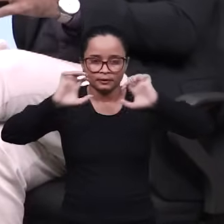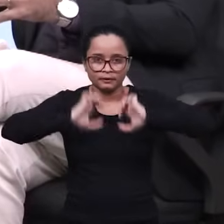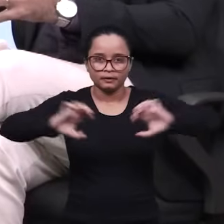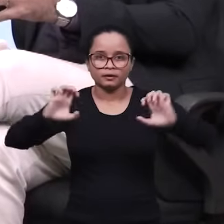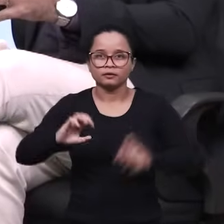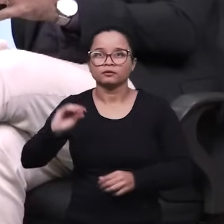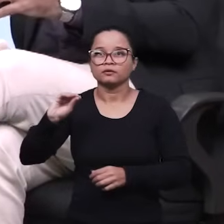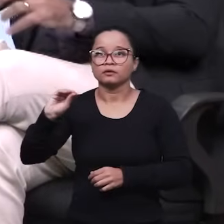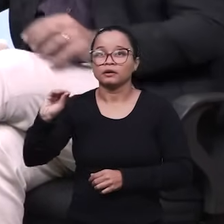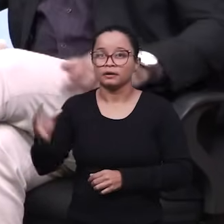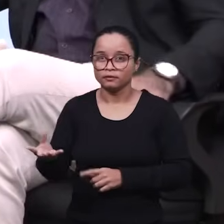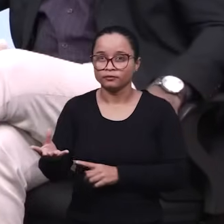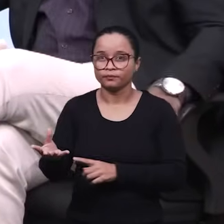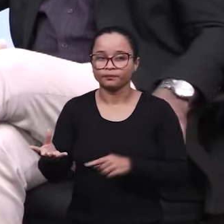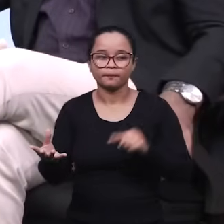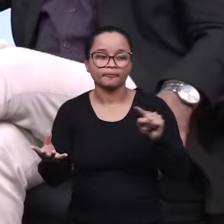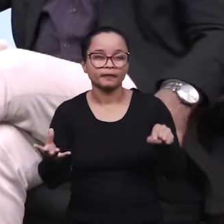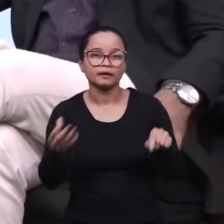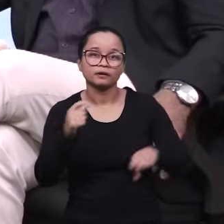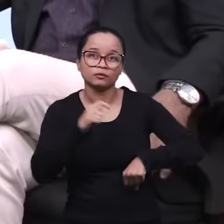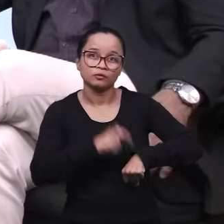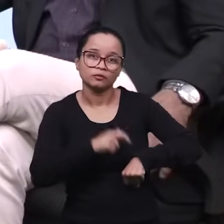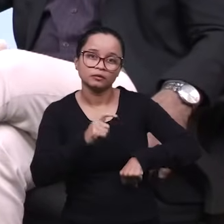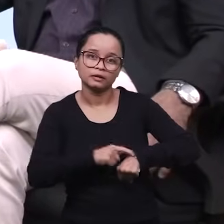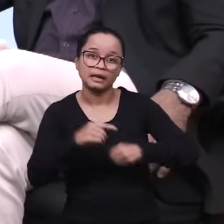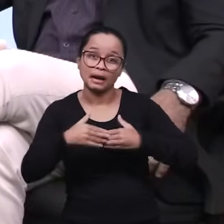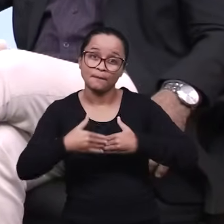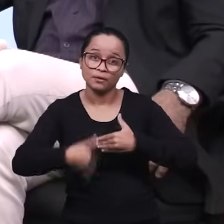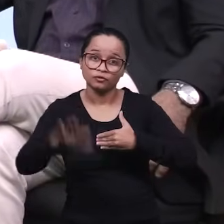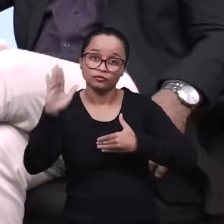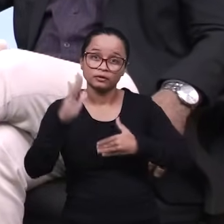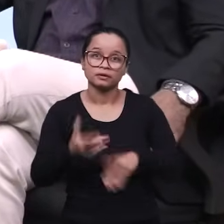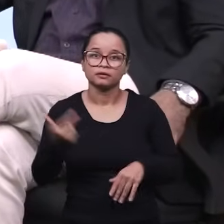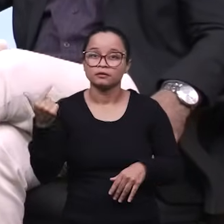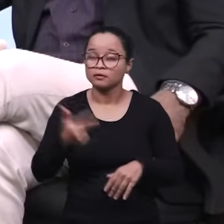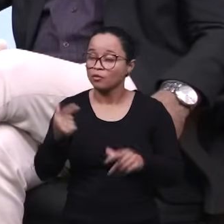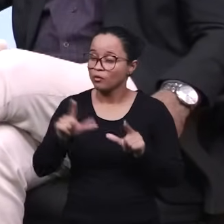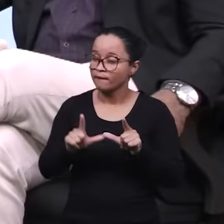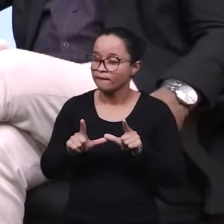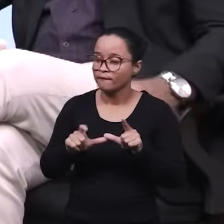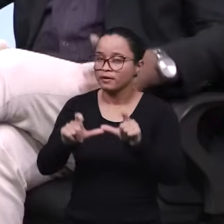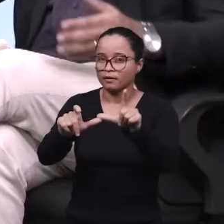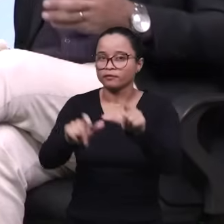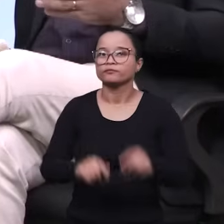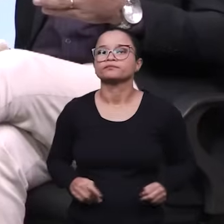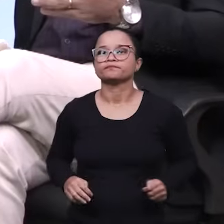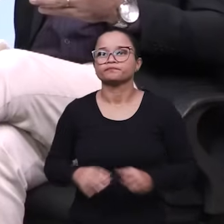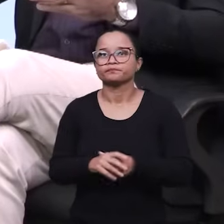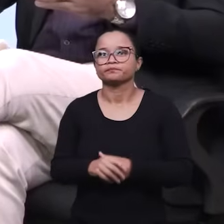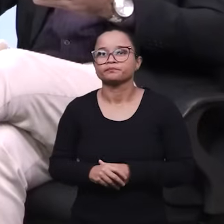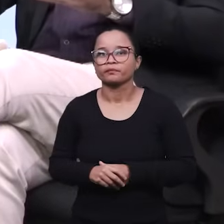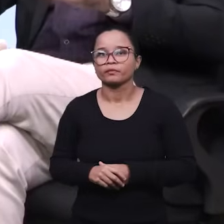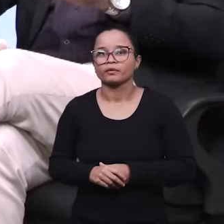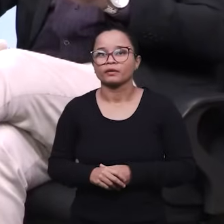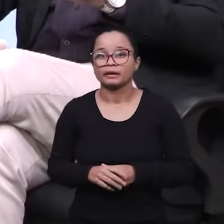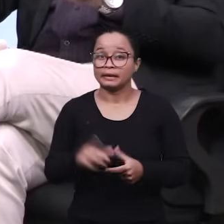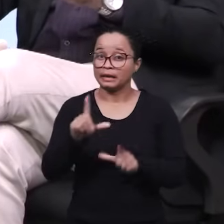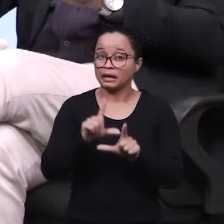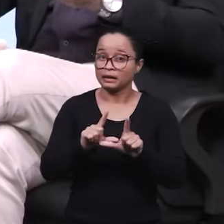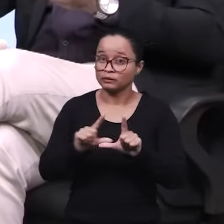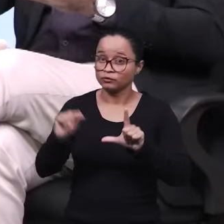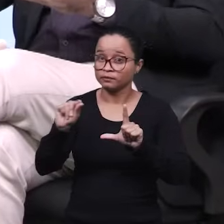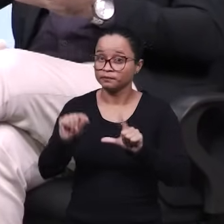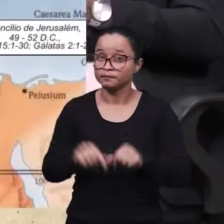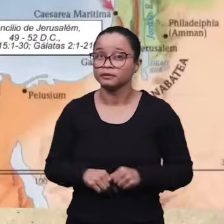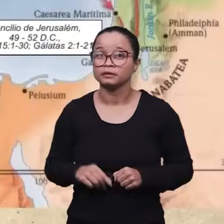continente asiático. E é nesse momento, a partir dessa segunda viagem, que a Turquia, né, tinha